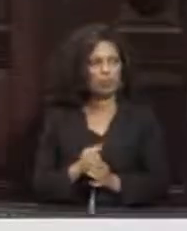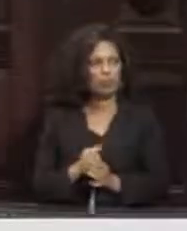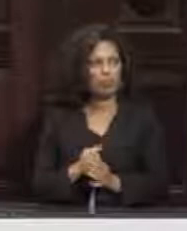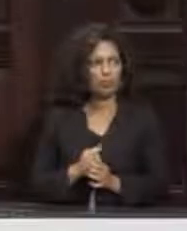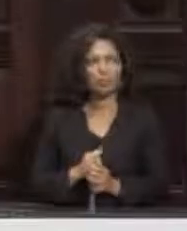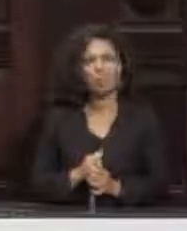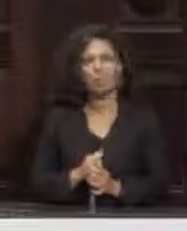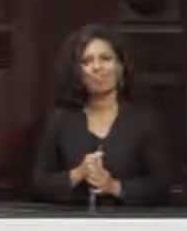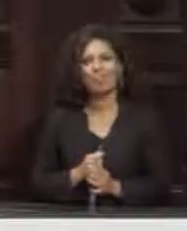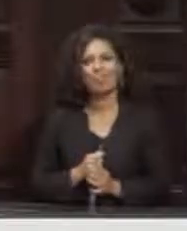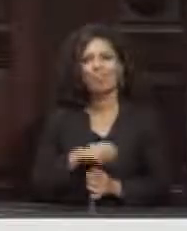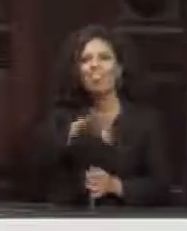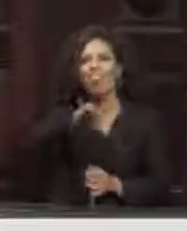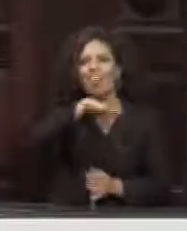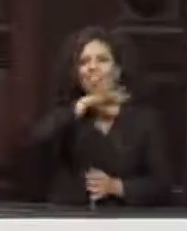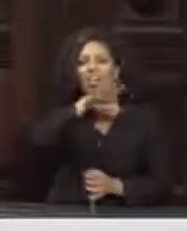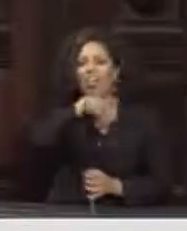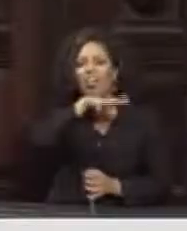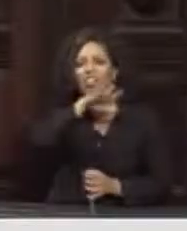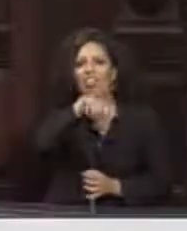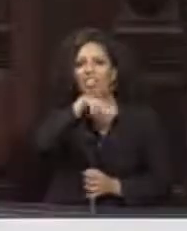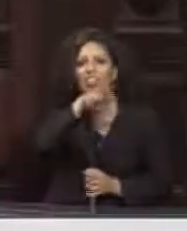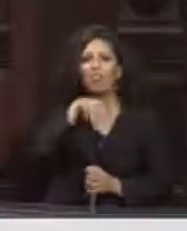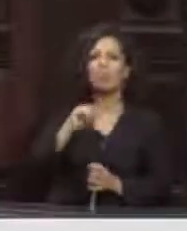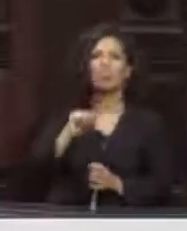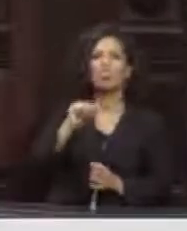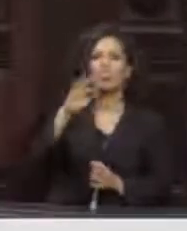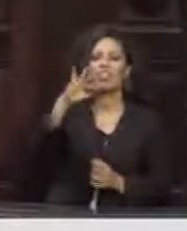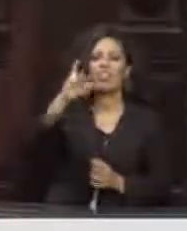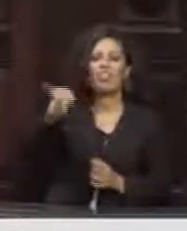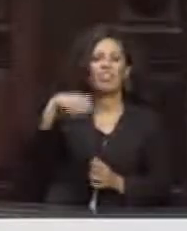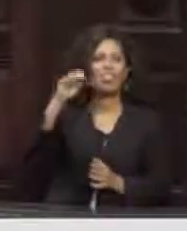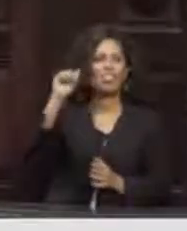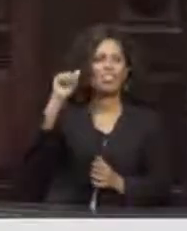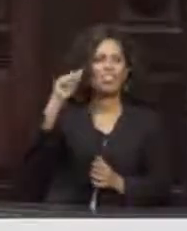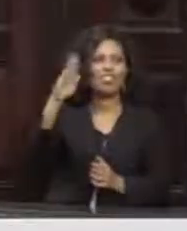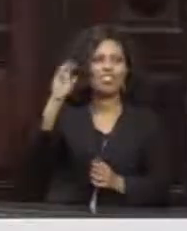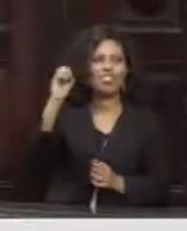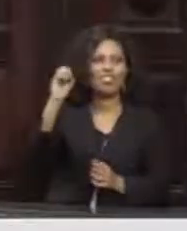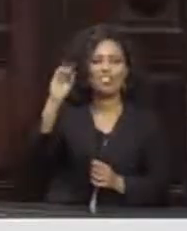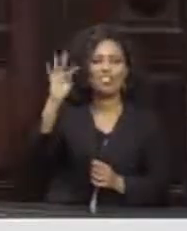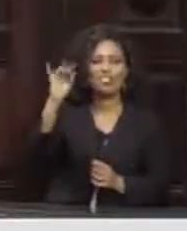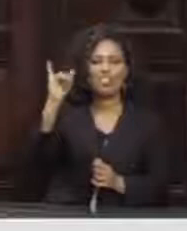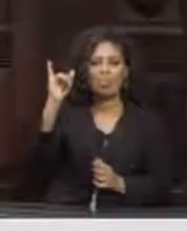em árvore, ou foi enchente, ou mão de gente.